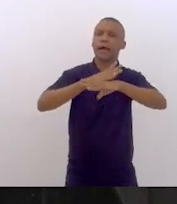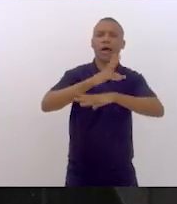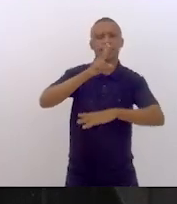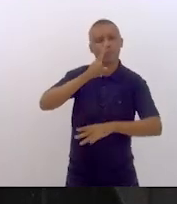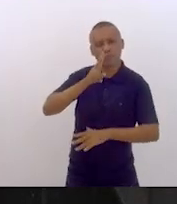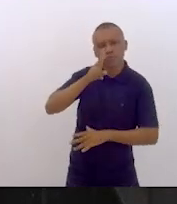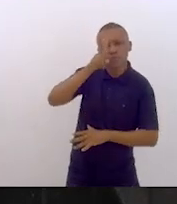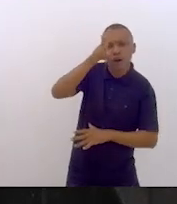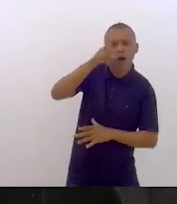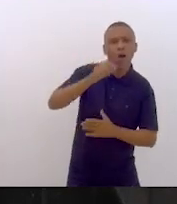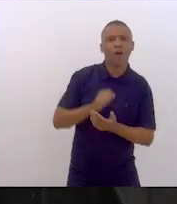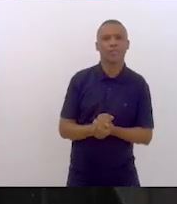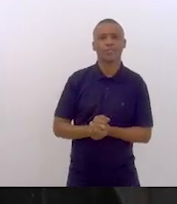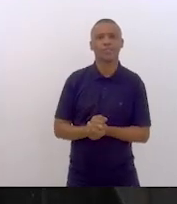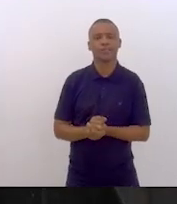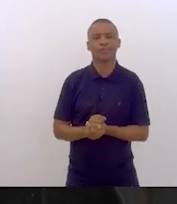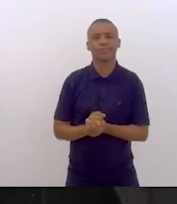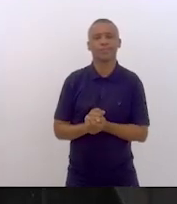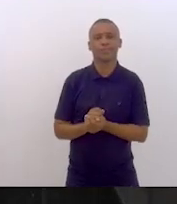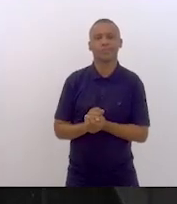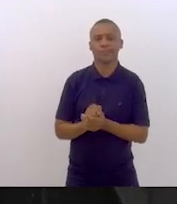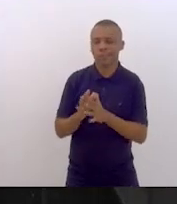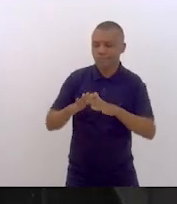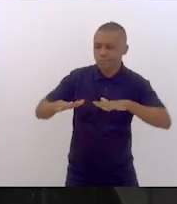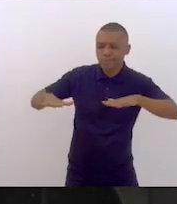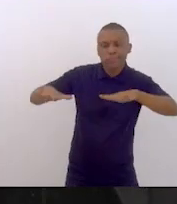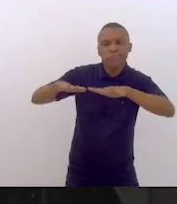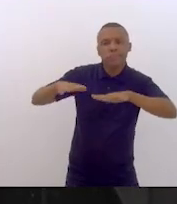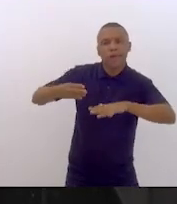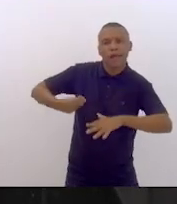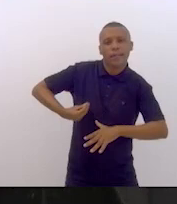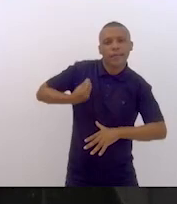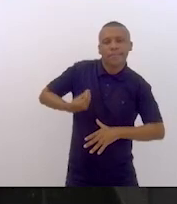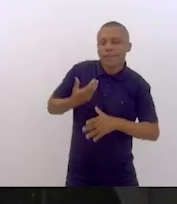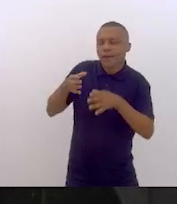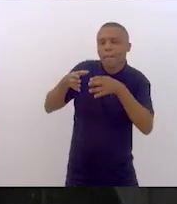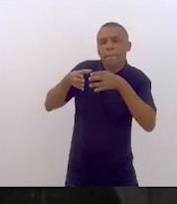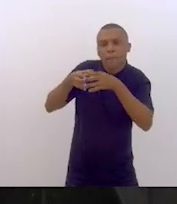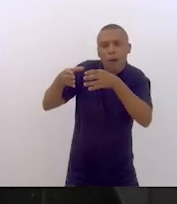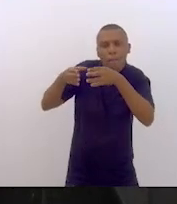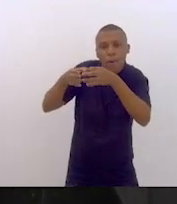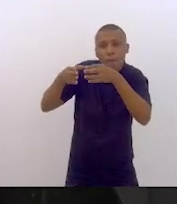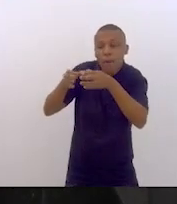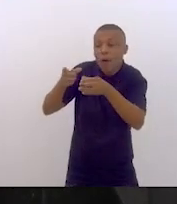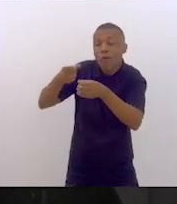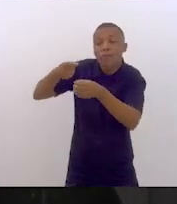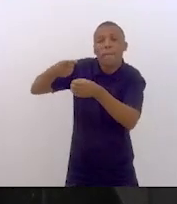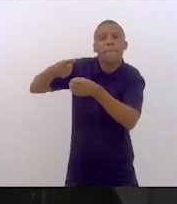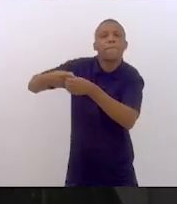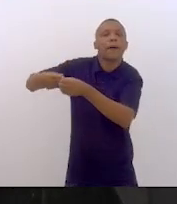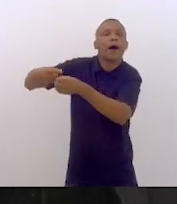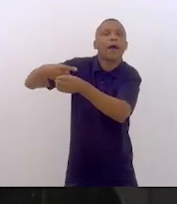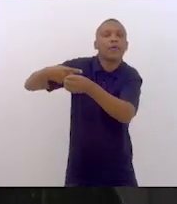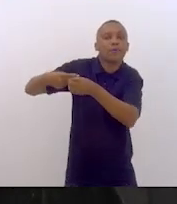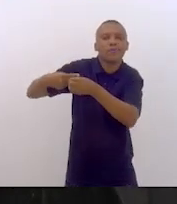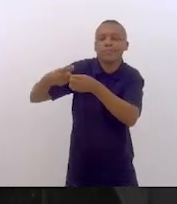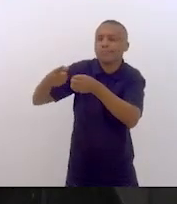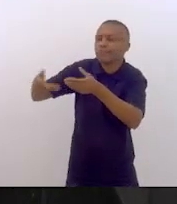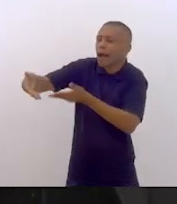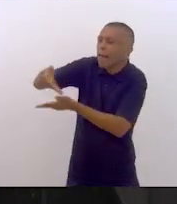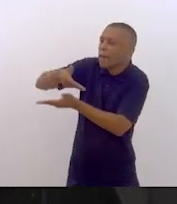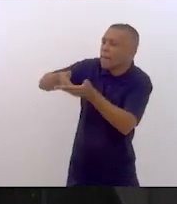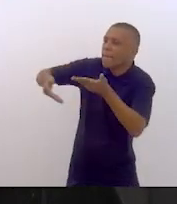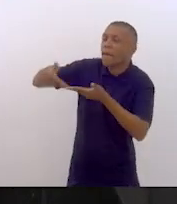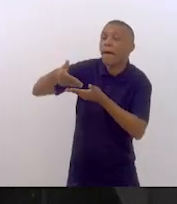a perda da vida distrital da vida de bairro essa